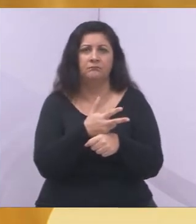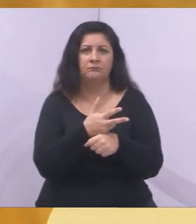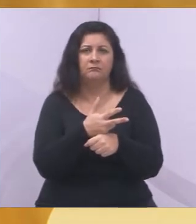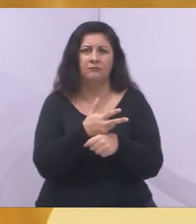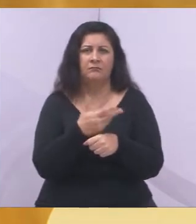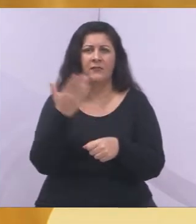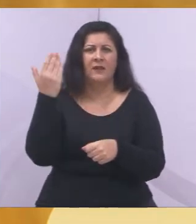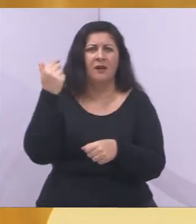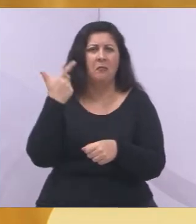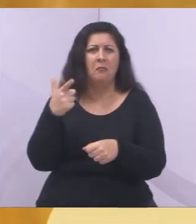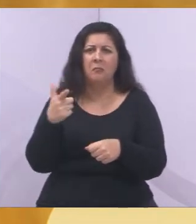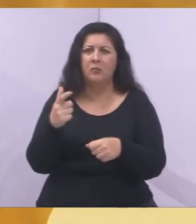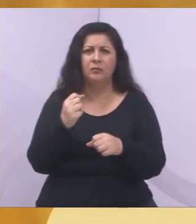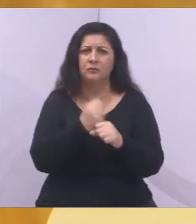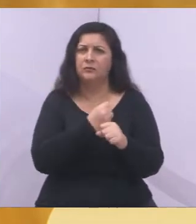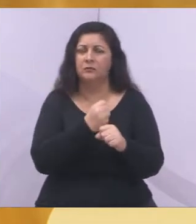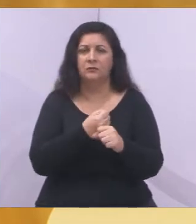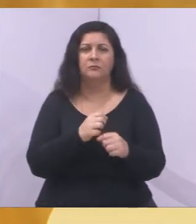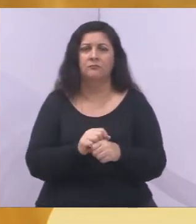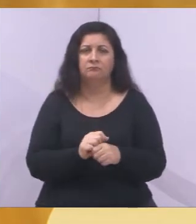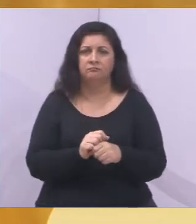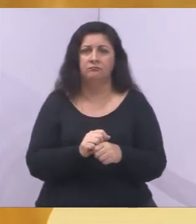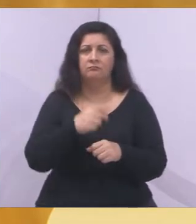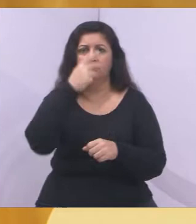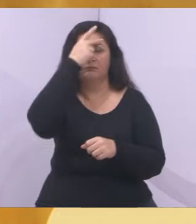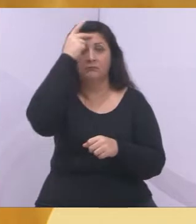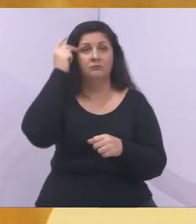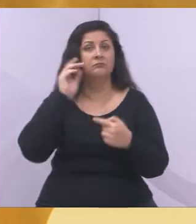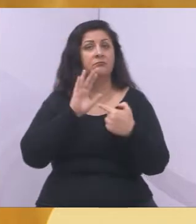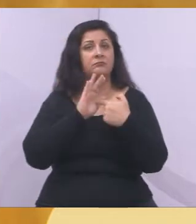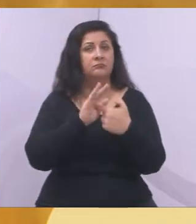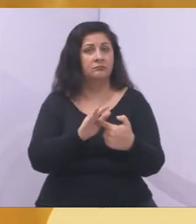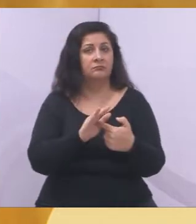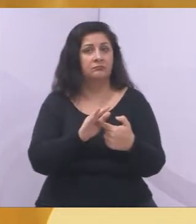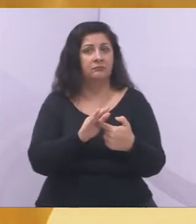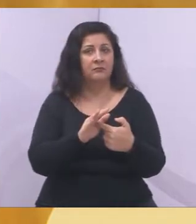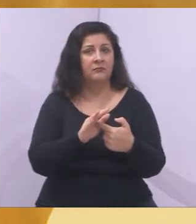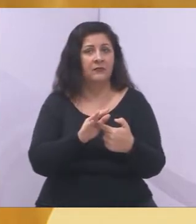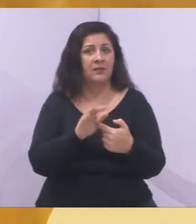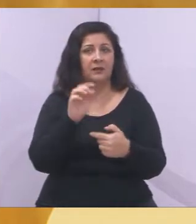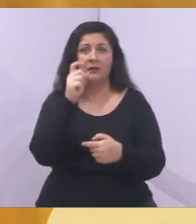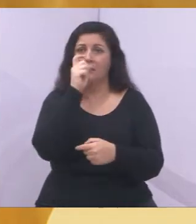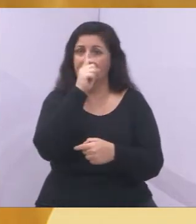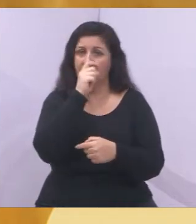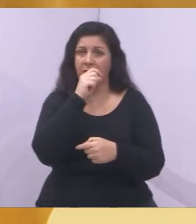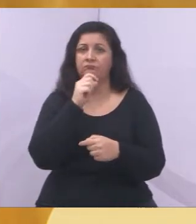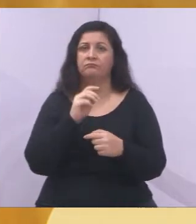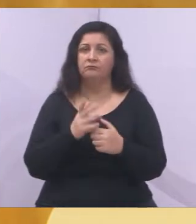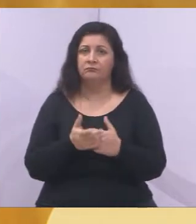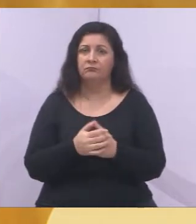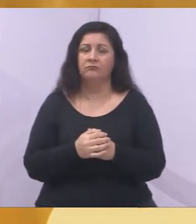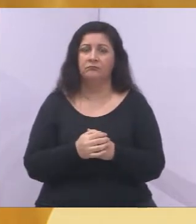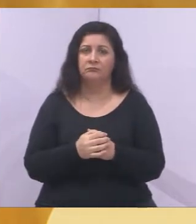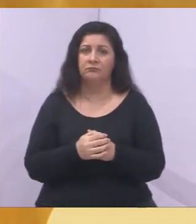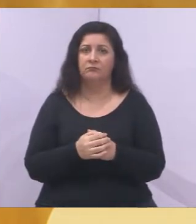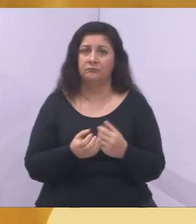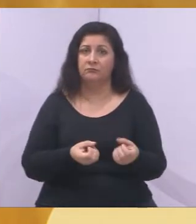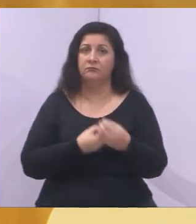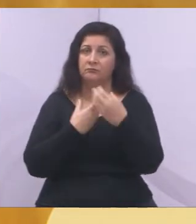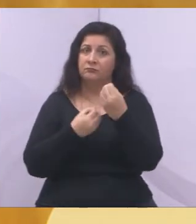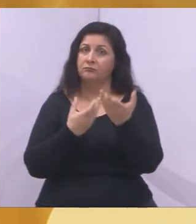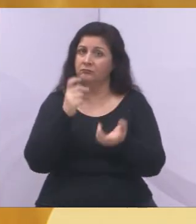nem existia essa obra ainda. E as pessoas estão colocando aí, é o tal do fake news, né? Então a gente precisa tomar cuidado. Muitos desses vídeos